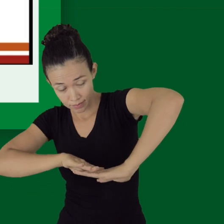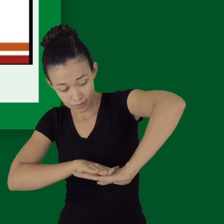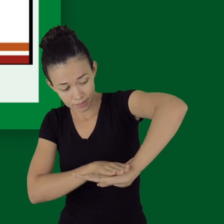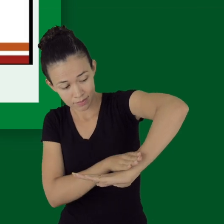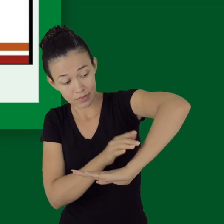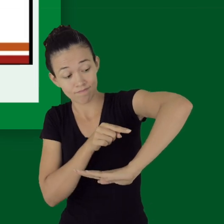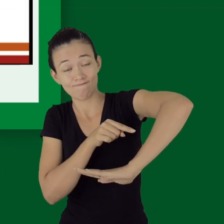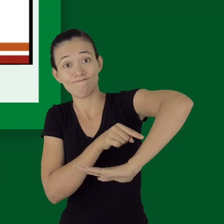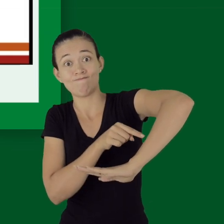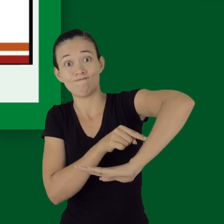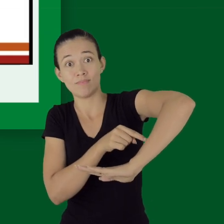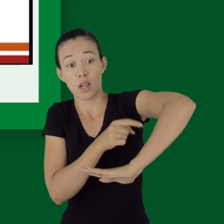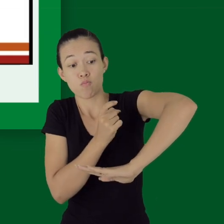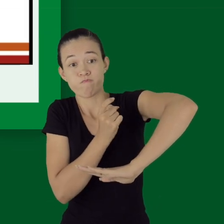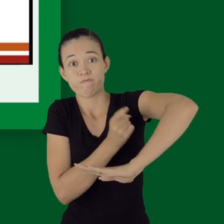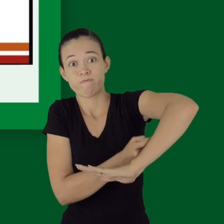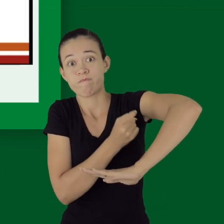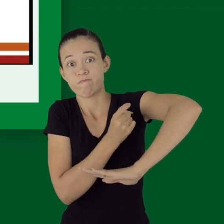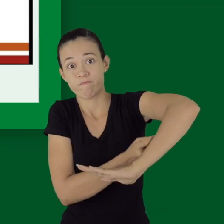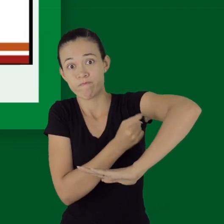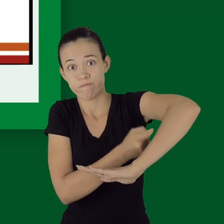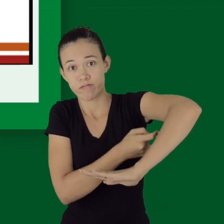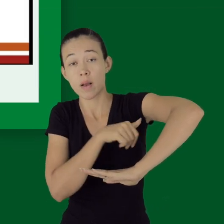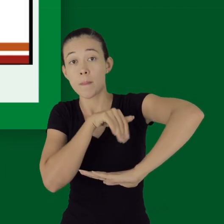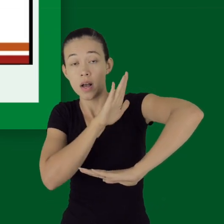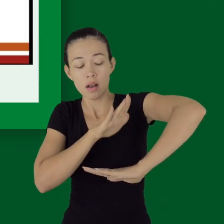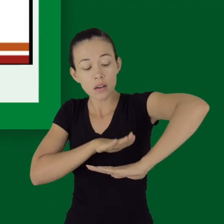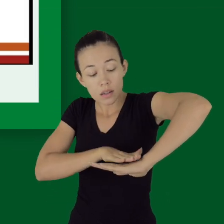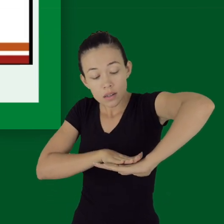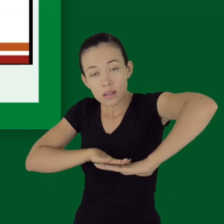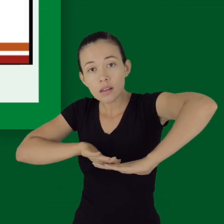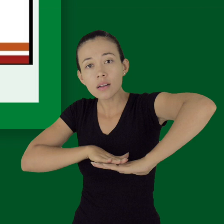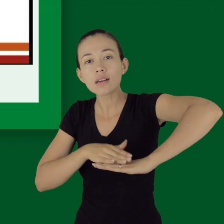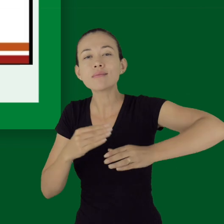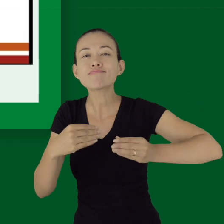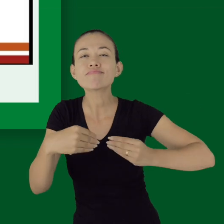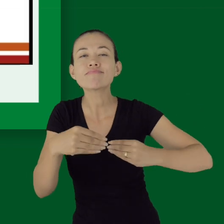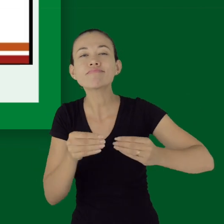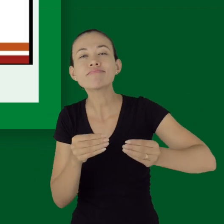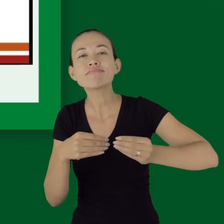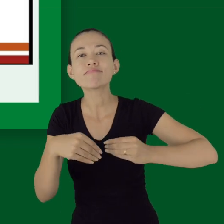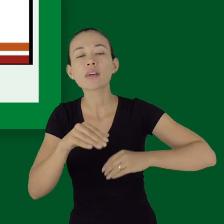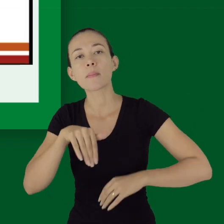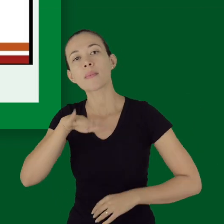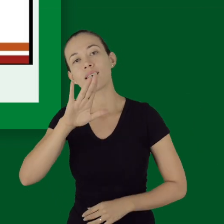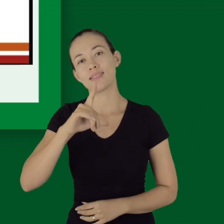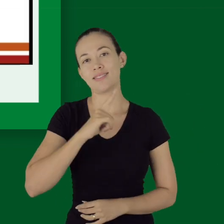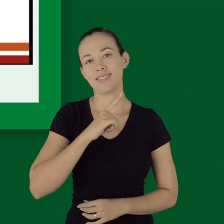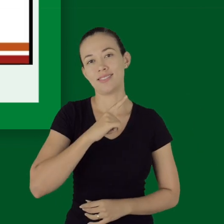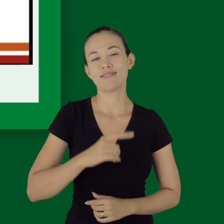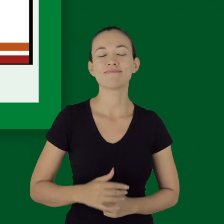mais inflexível a nível torácico e uma grande mobilidade a nível lombar.